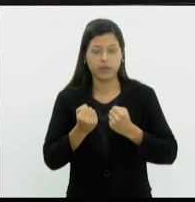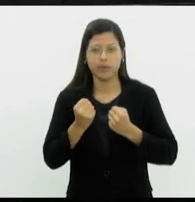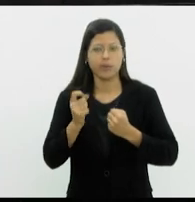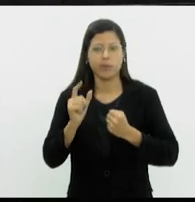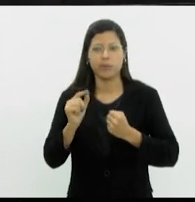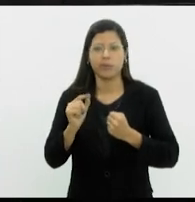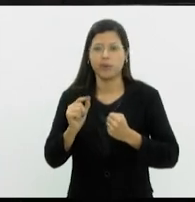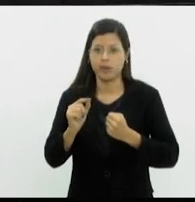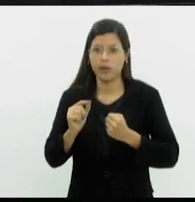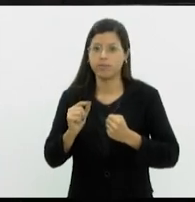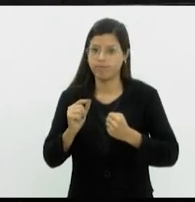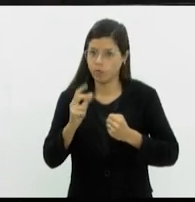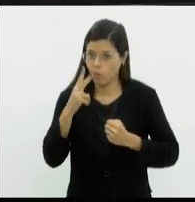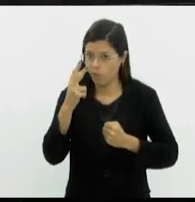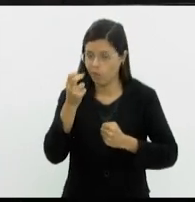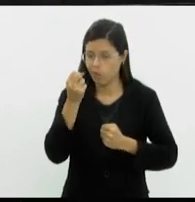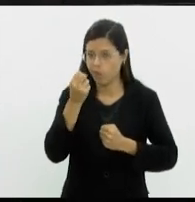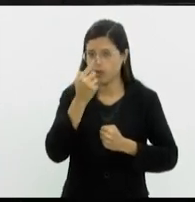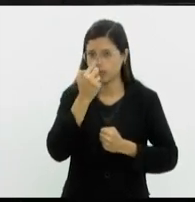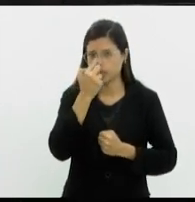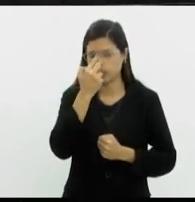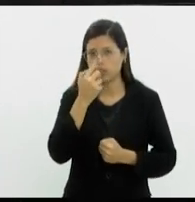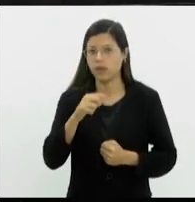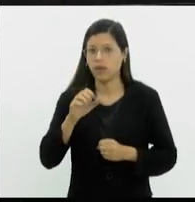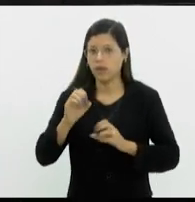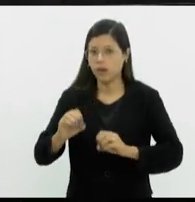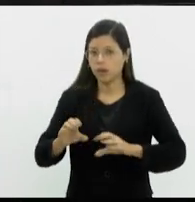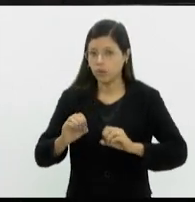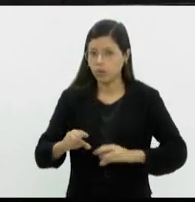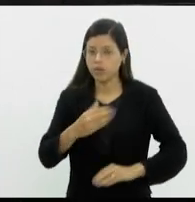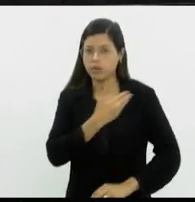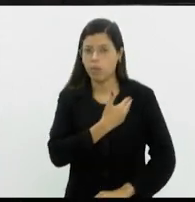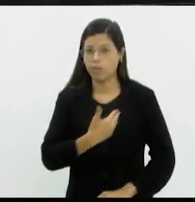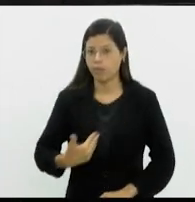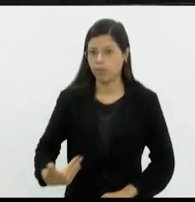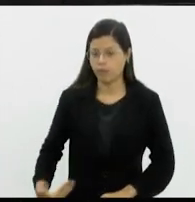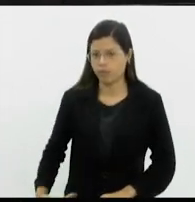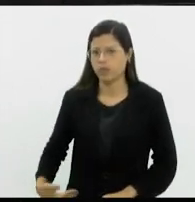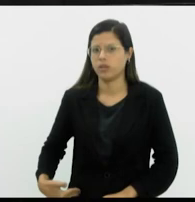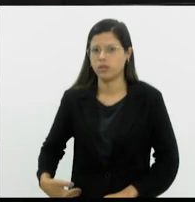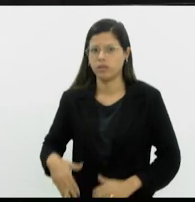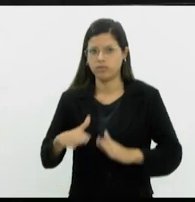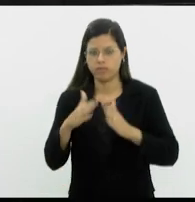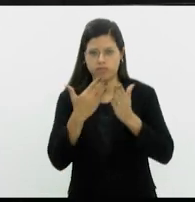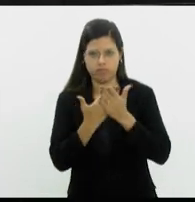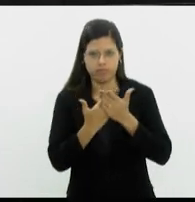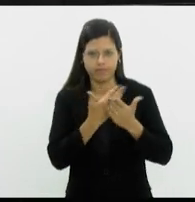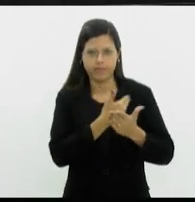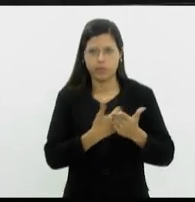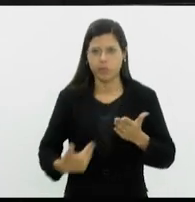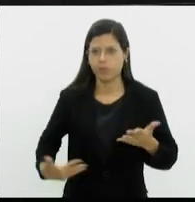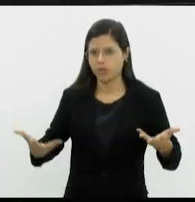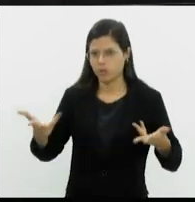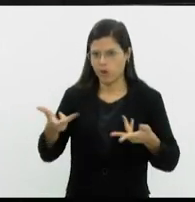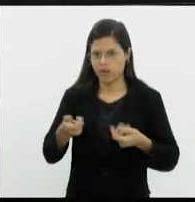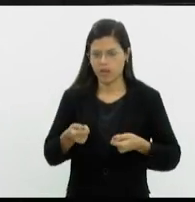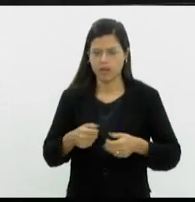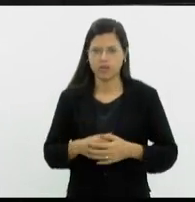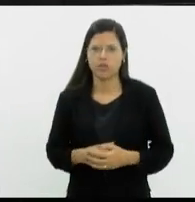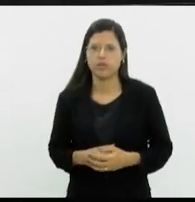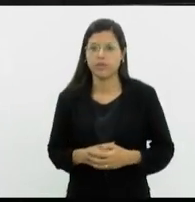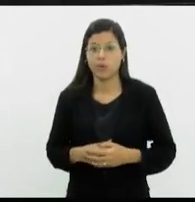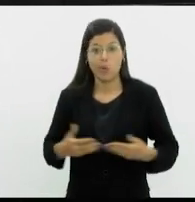com veemência a educação pública, a escola pública de qualidade,